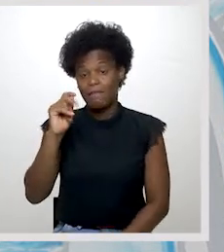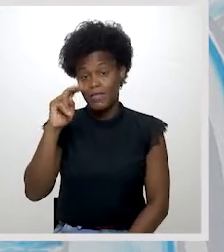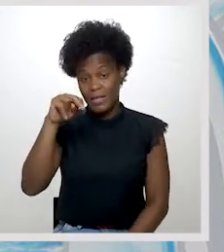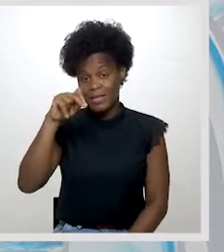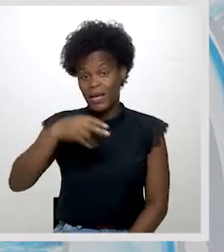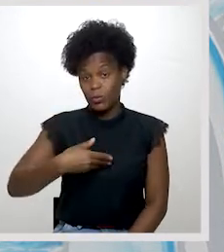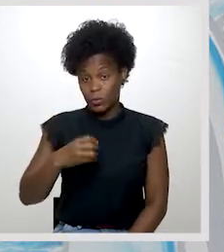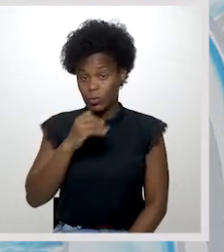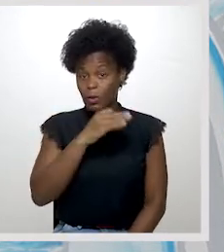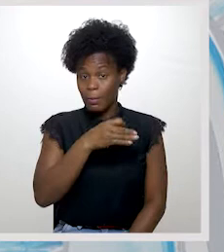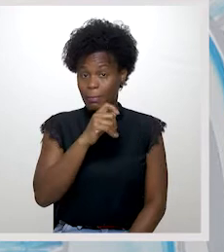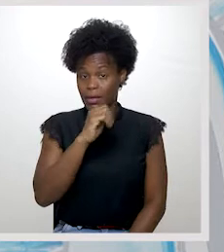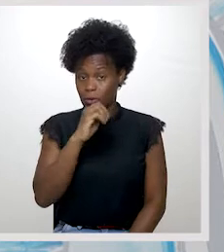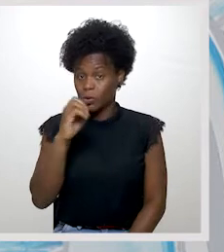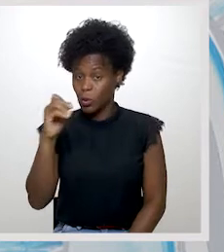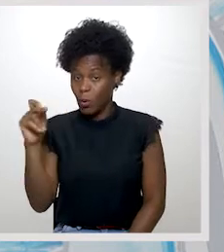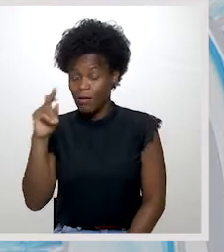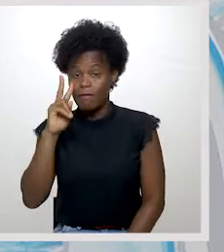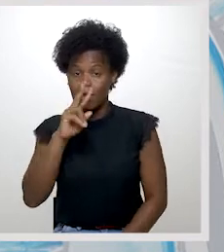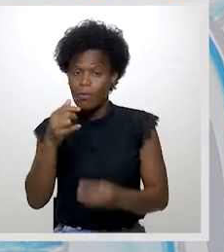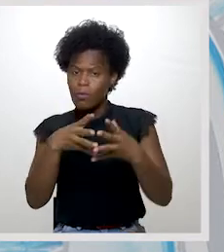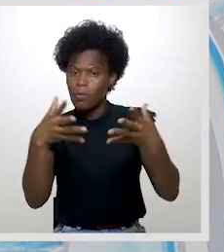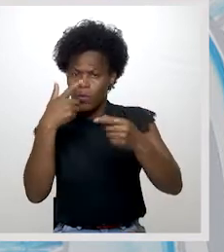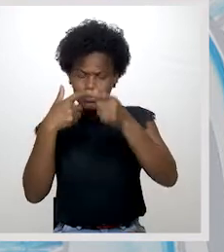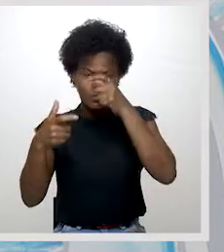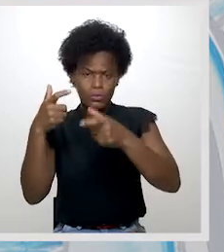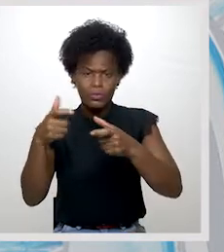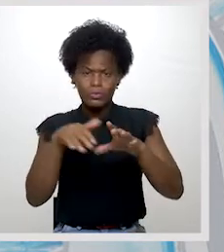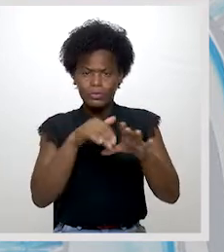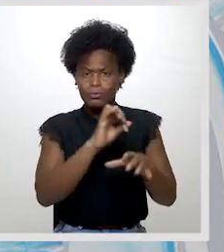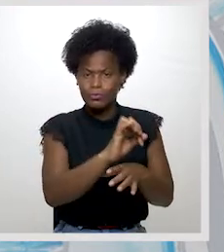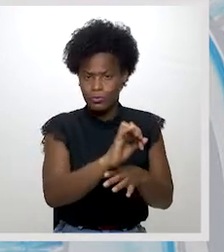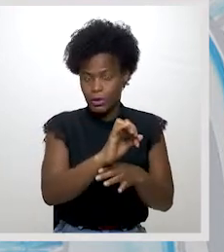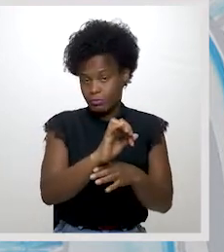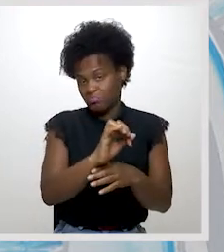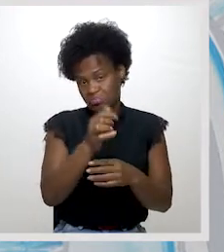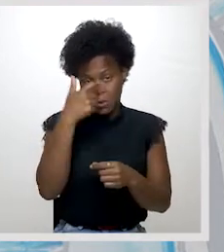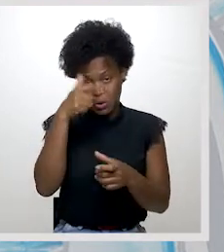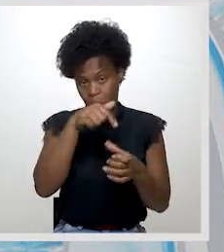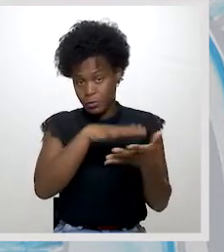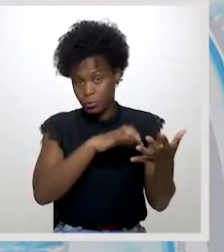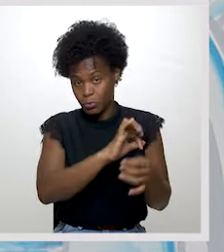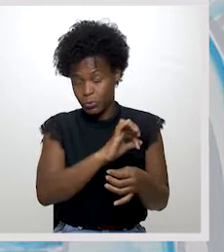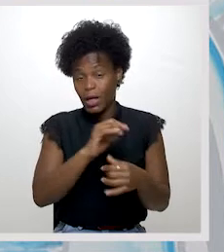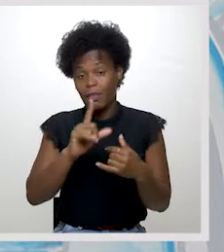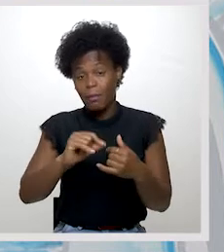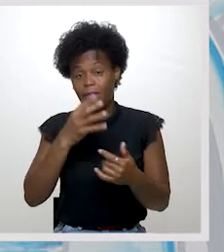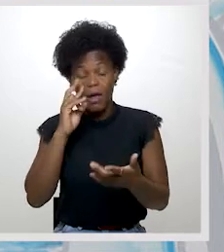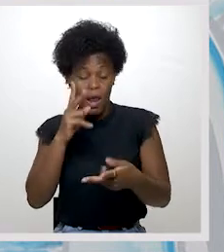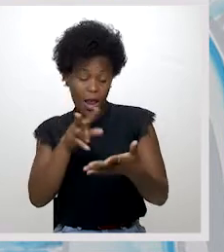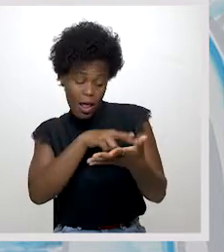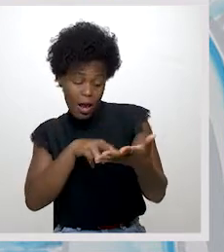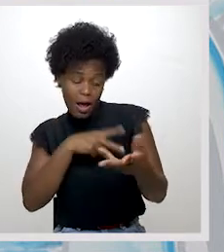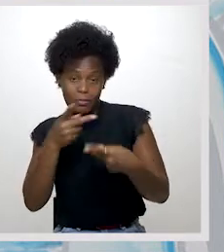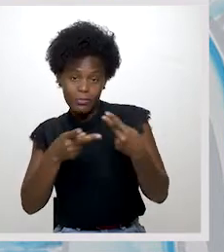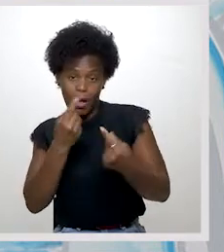seus heterônimos, também analisamos alguns dos aspectos mais marcantes da sua obra e, por último, lemos e analisamos